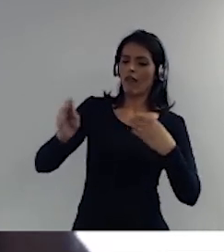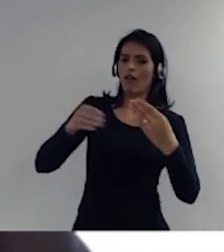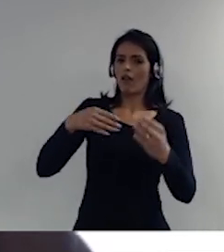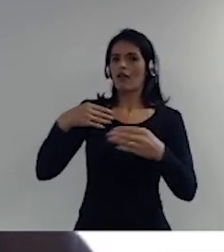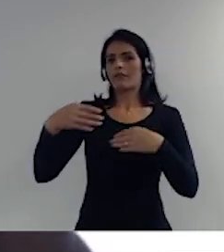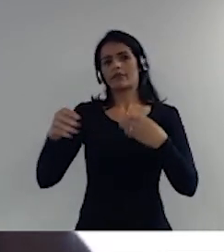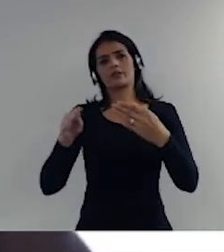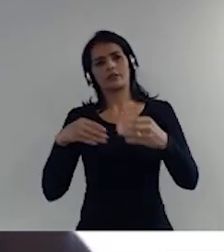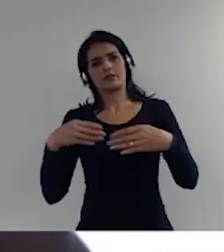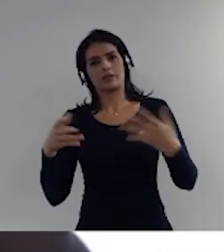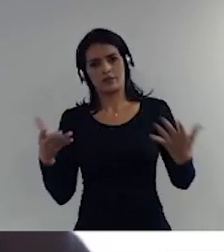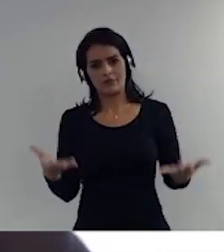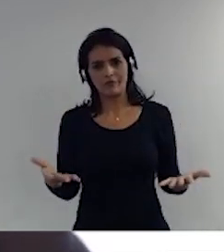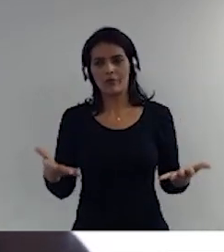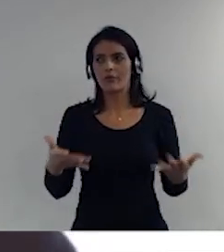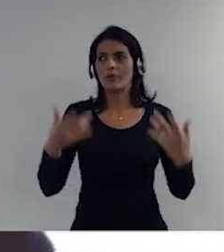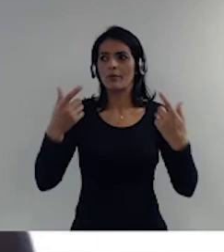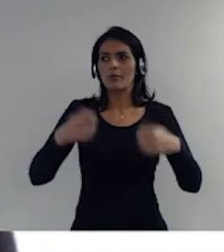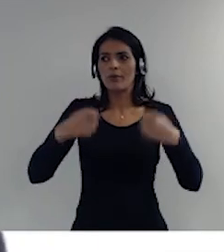Porque